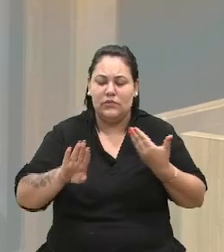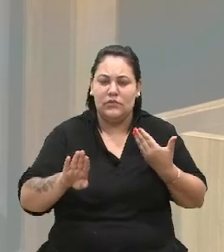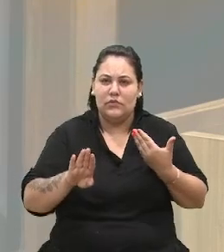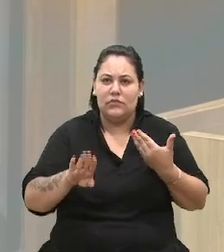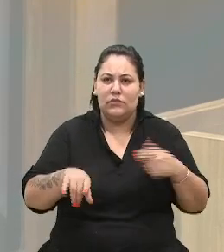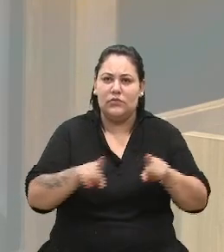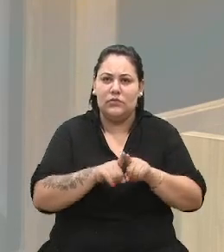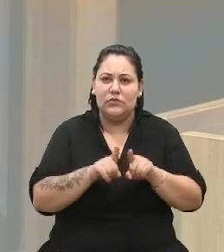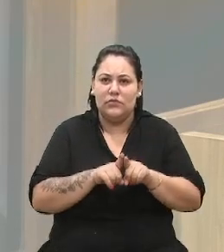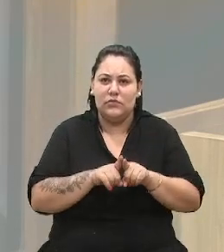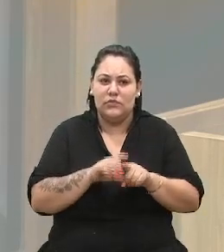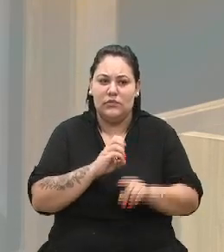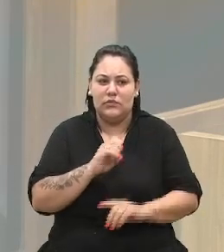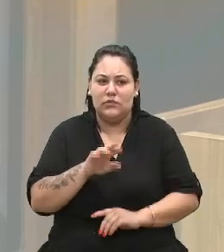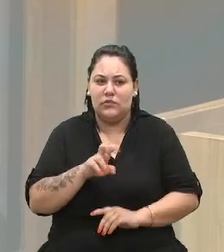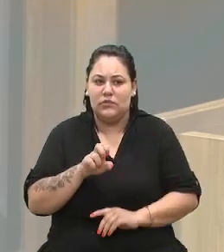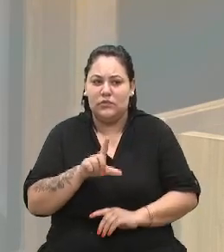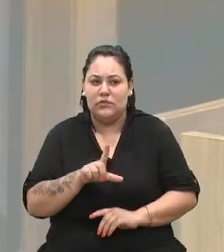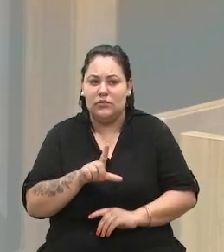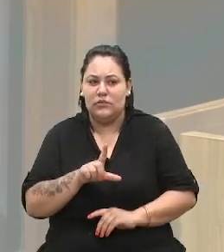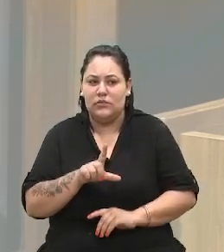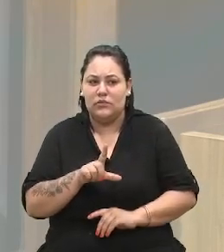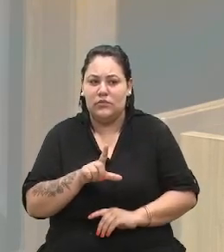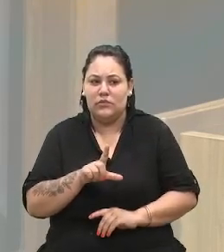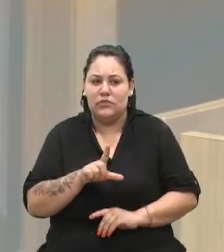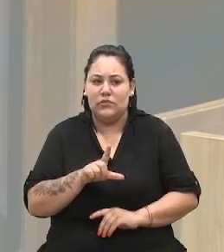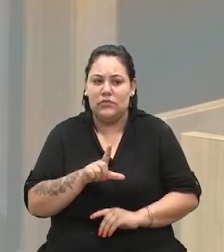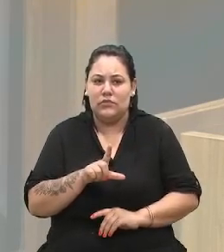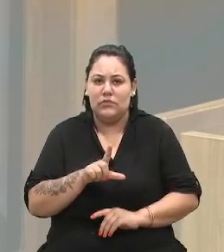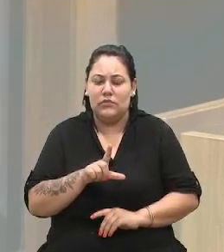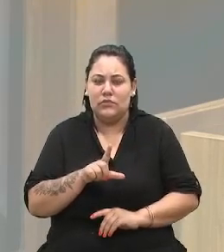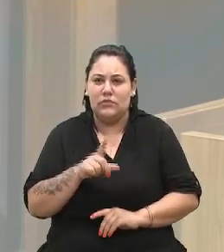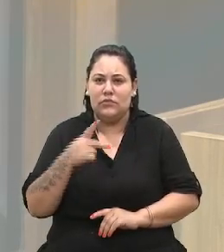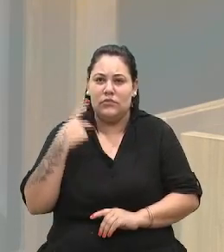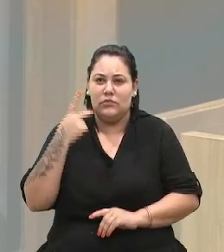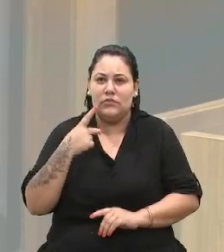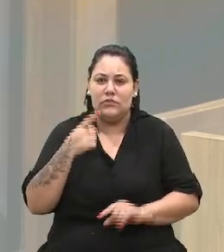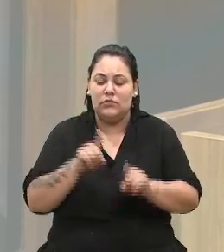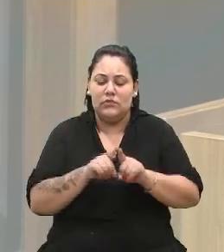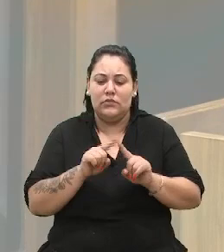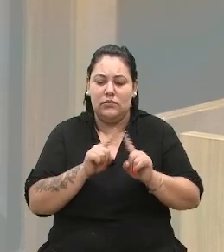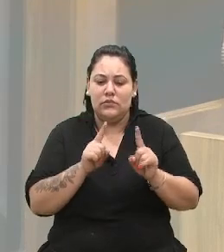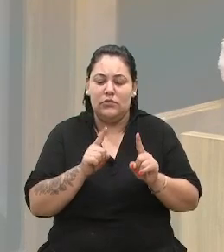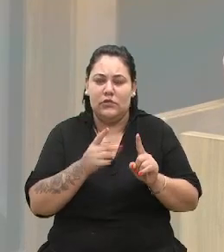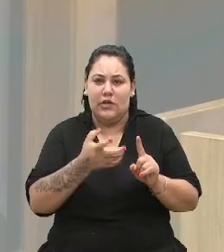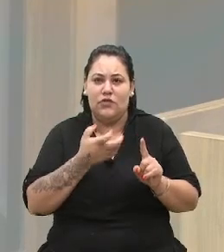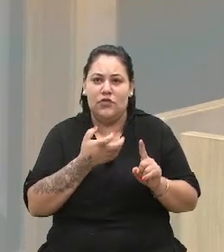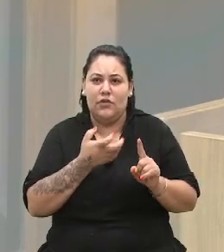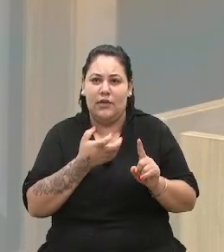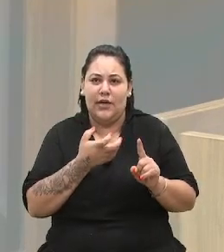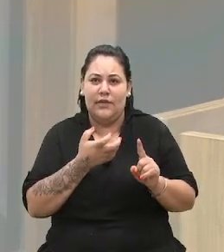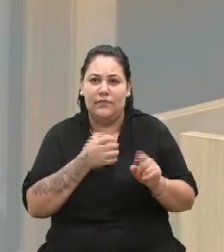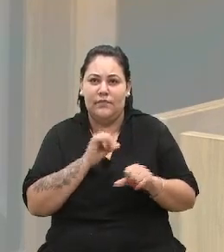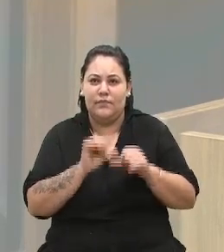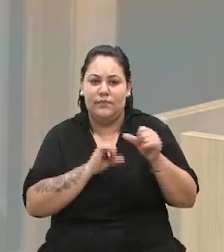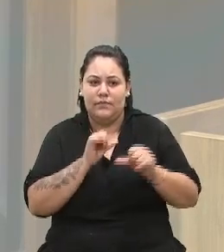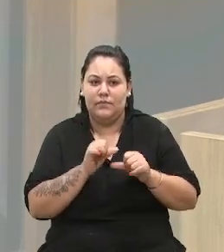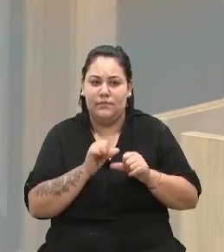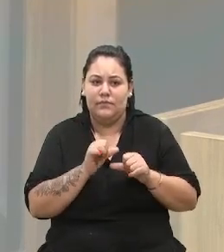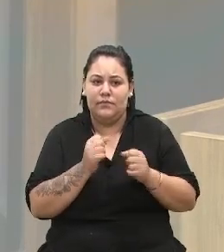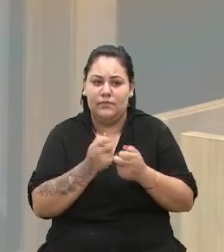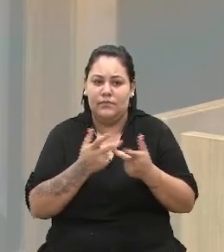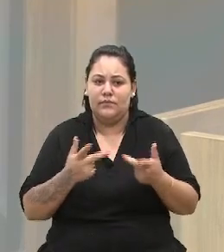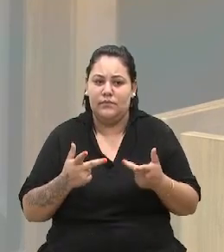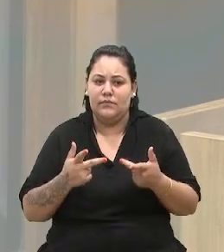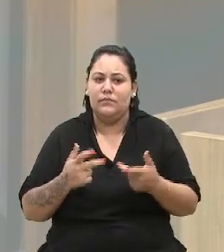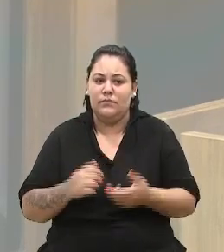tempo distante dos fóruns políticos, mas nós queremos mudar isso. Nós queremos estar cada vez mais presentes. Porque, muitas